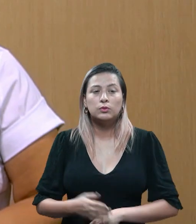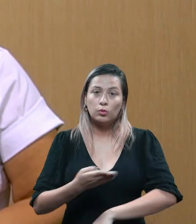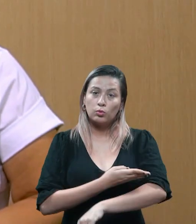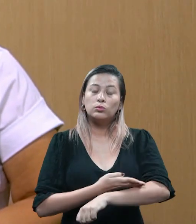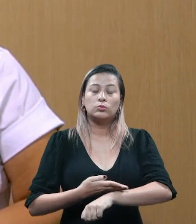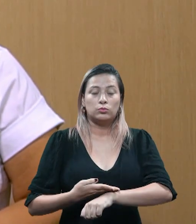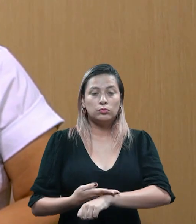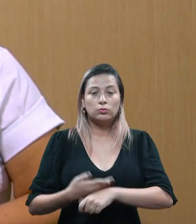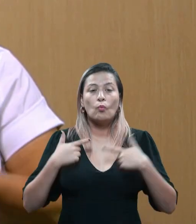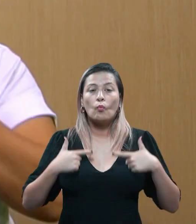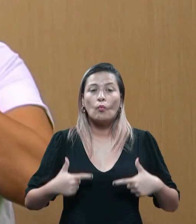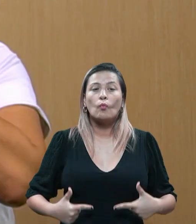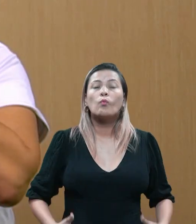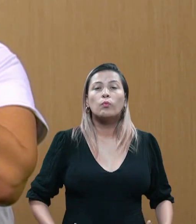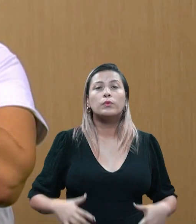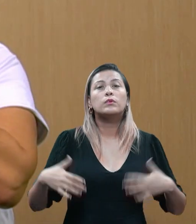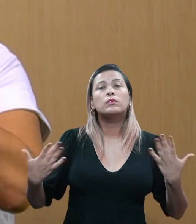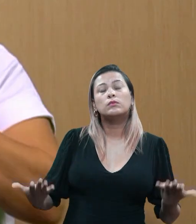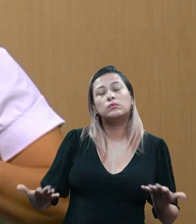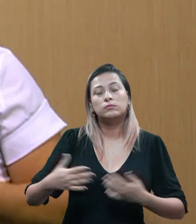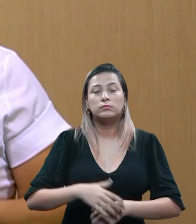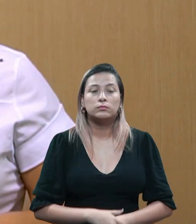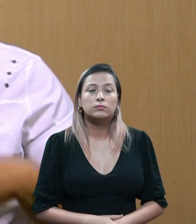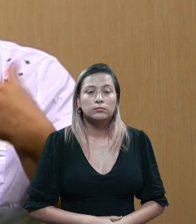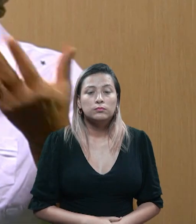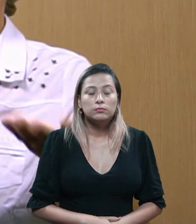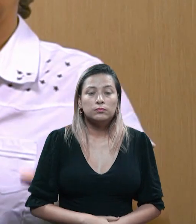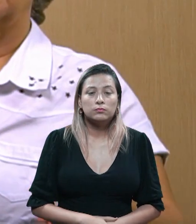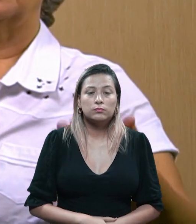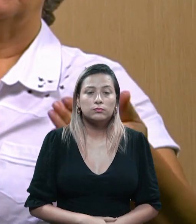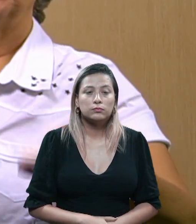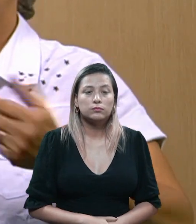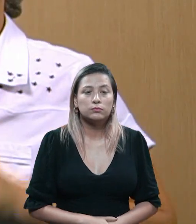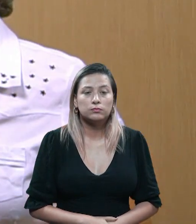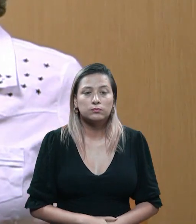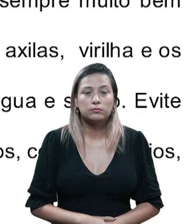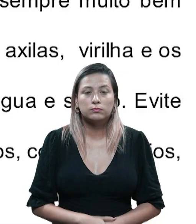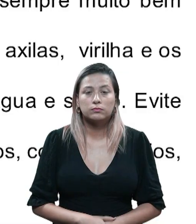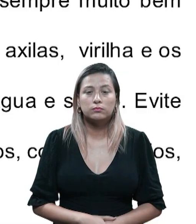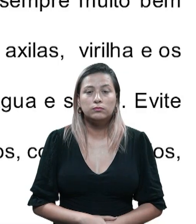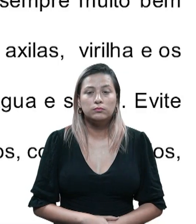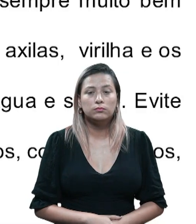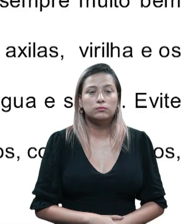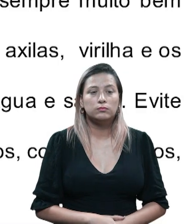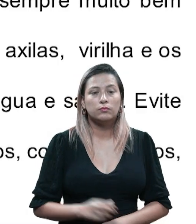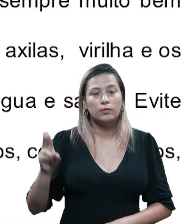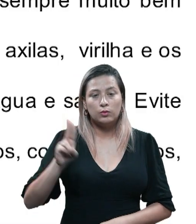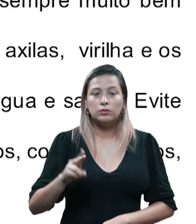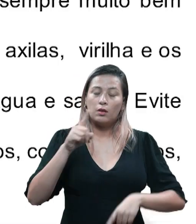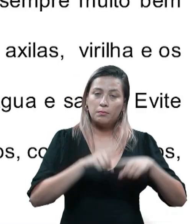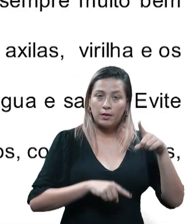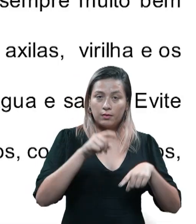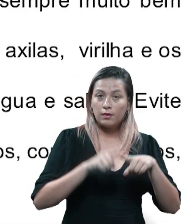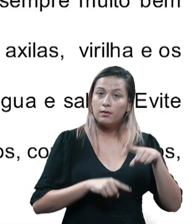que você precisa ter para evitar micoses? Usar somente